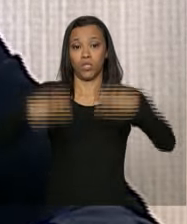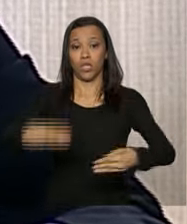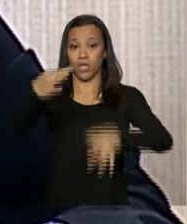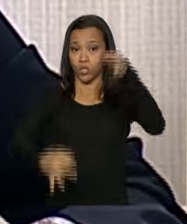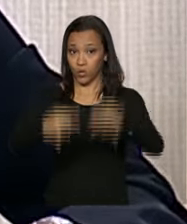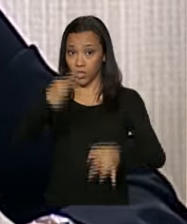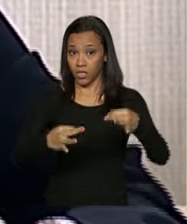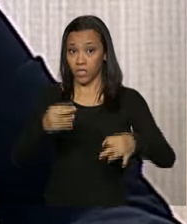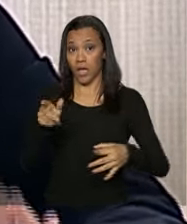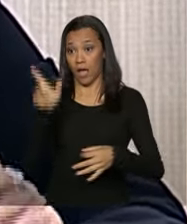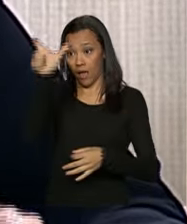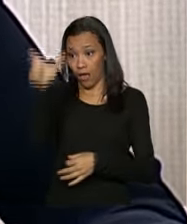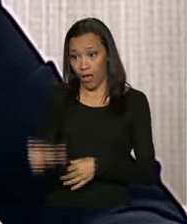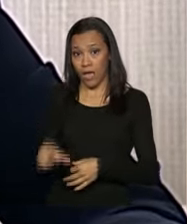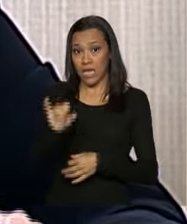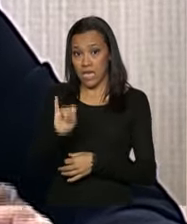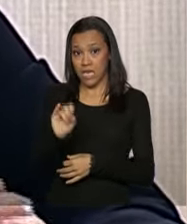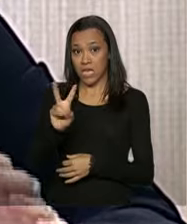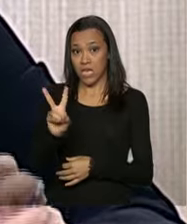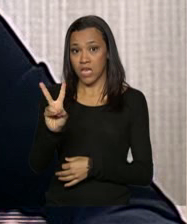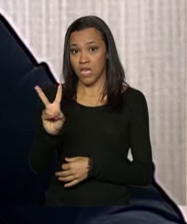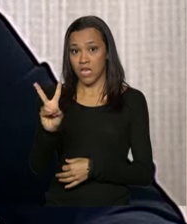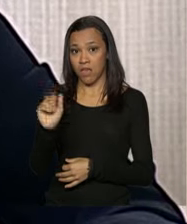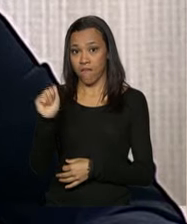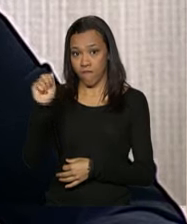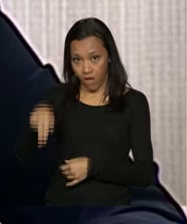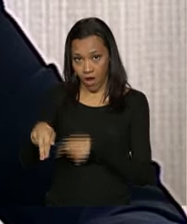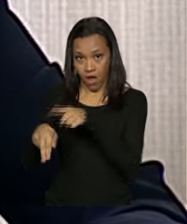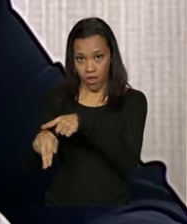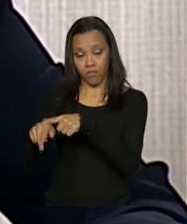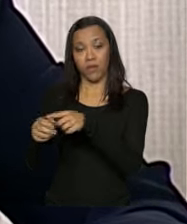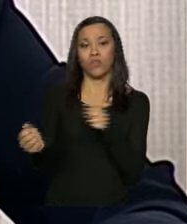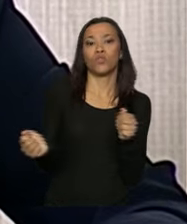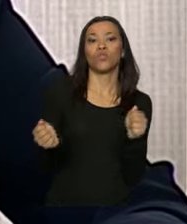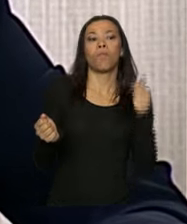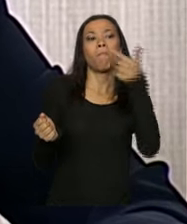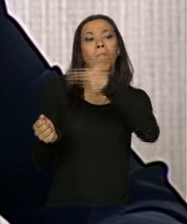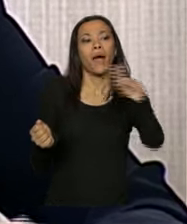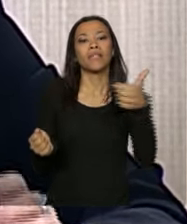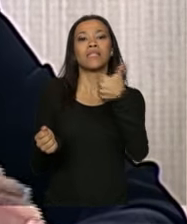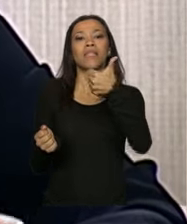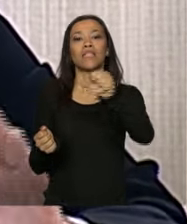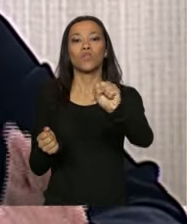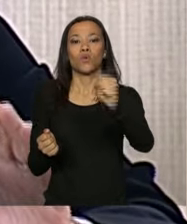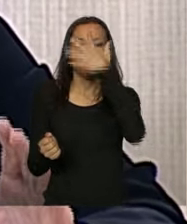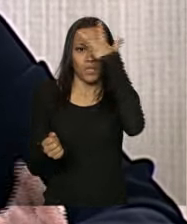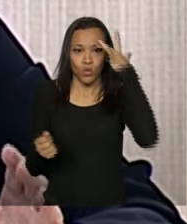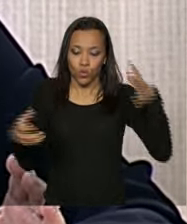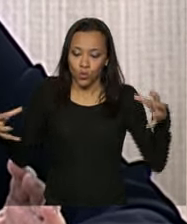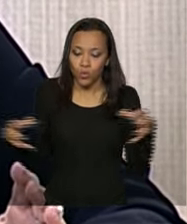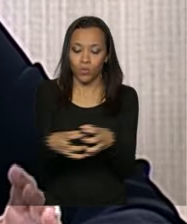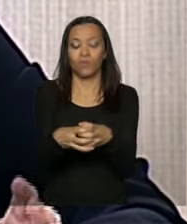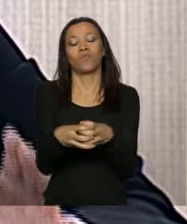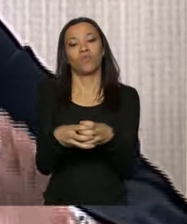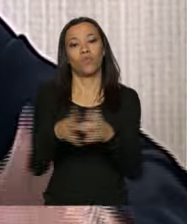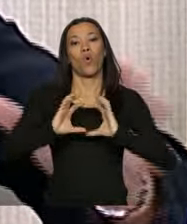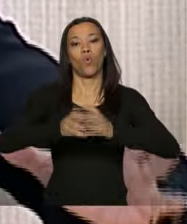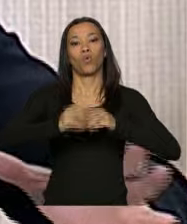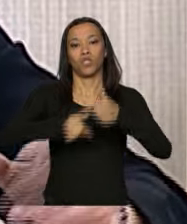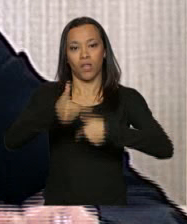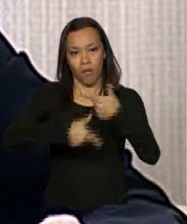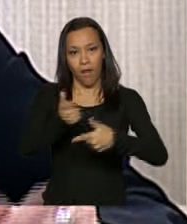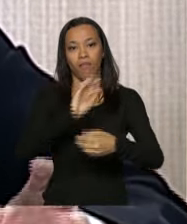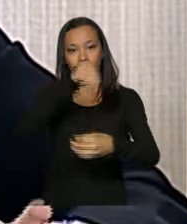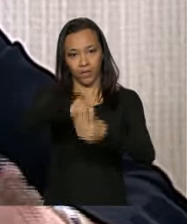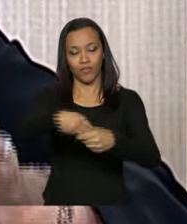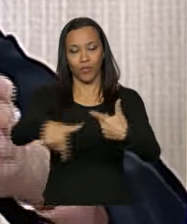um dos componentes desse grupo com mais de 18 pessoas e nós estamos em várias frentes, professor, dentro